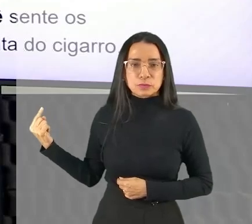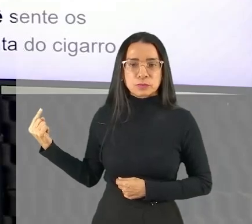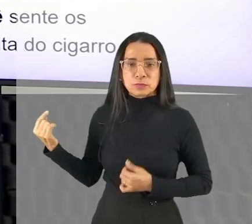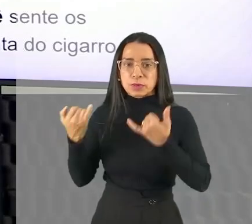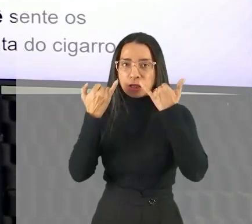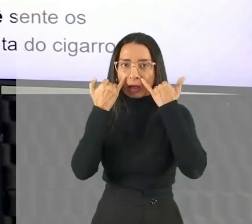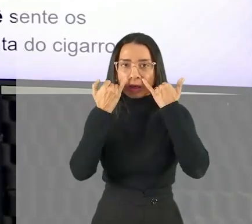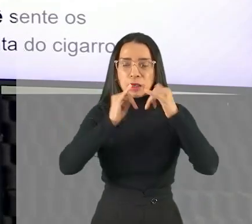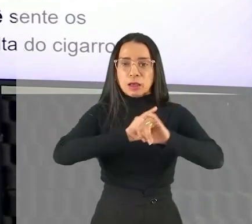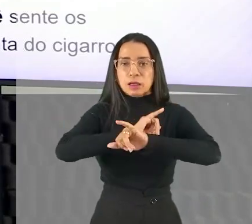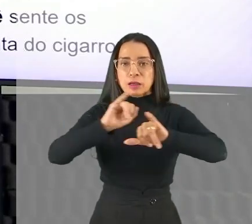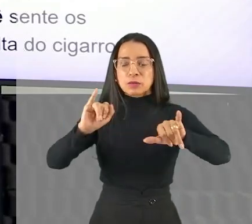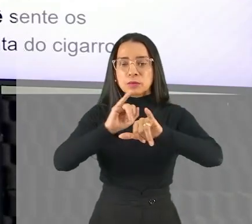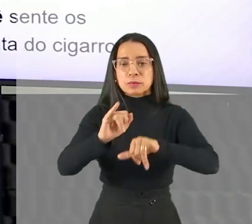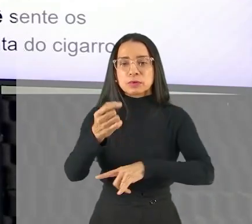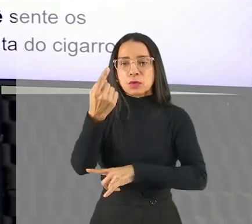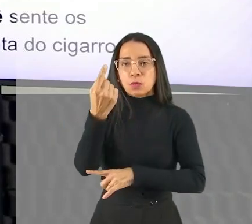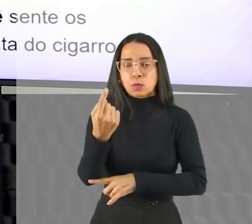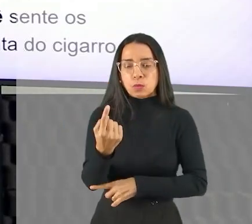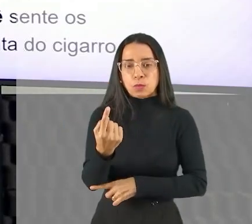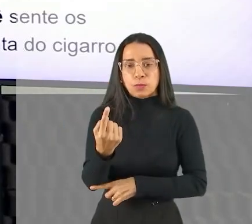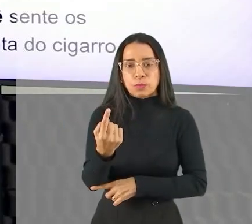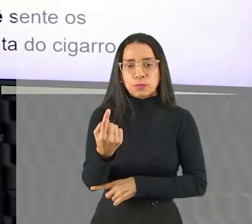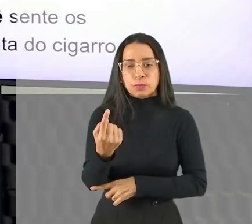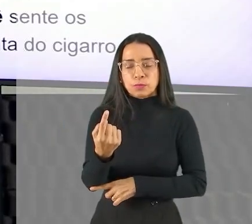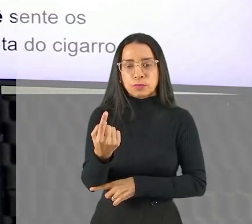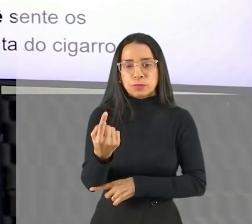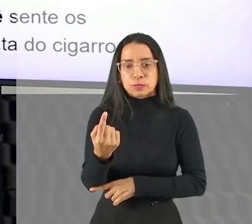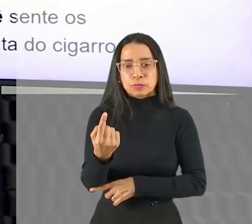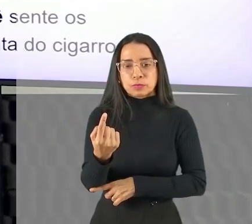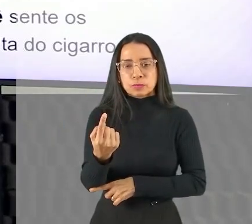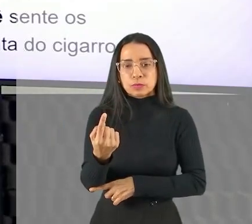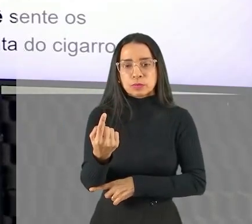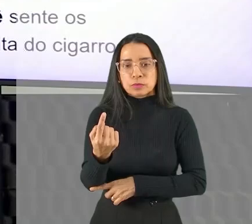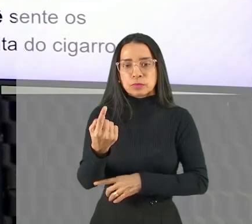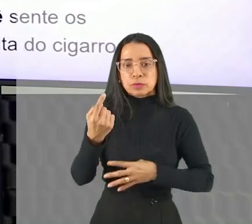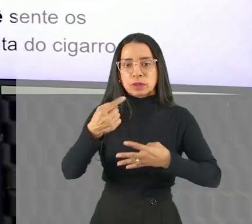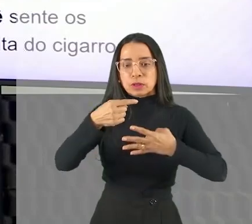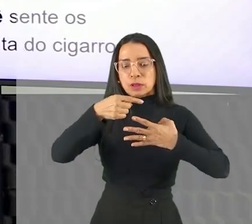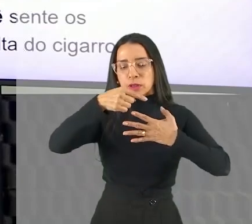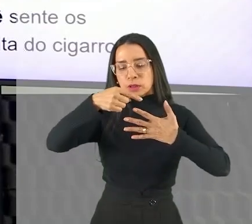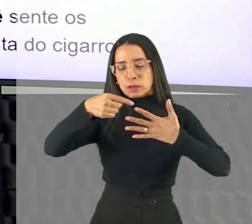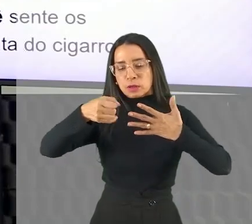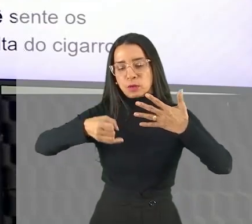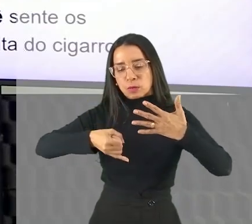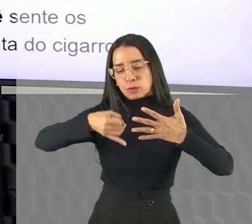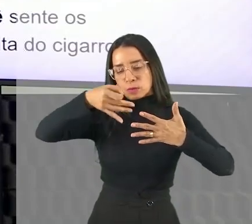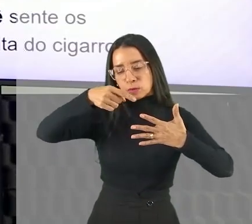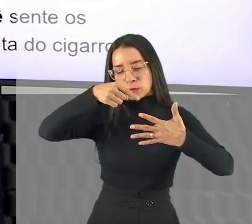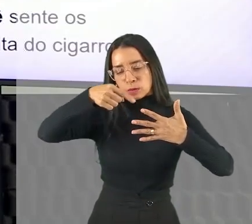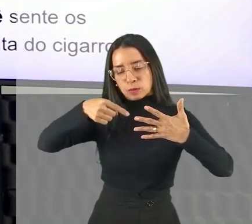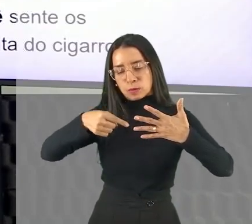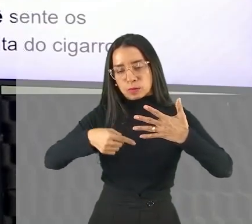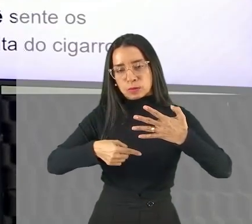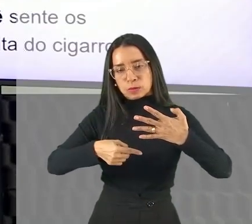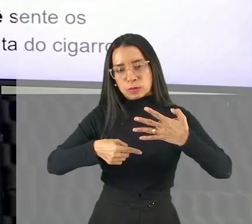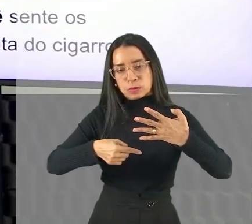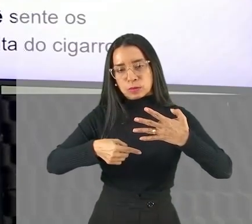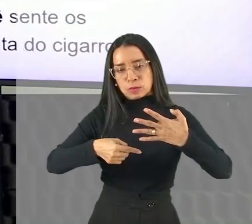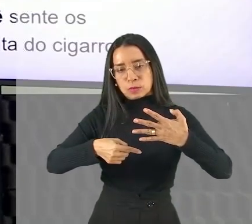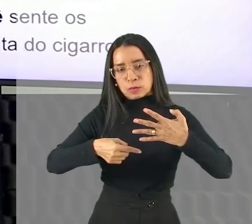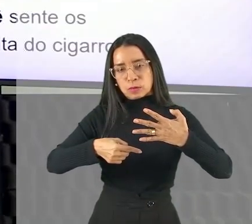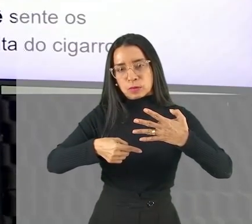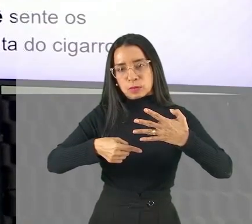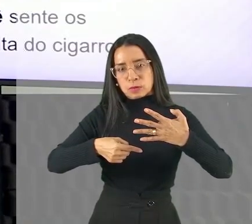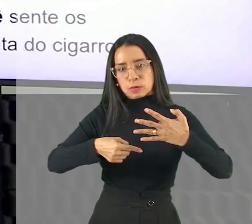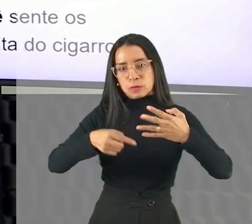Informação 1, né, que aqui a gente vai ter 3 tópicos de forma enumerada para tratar desse tópico principal referente a esse título.